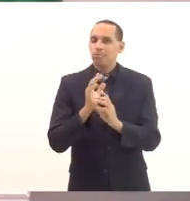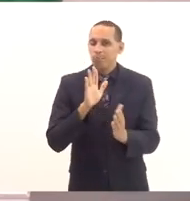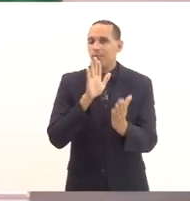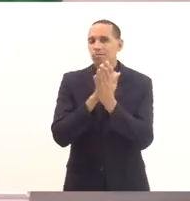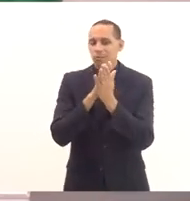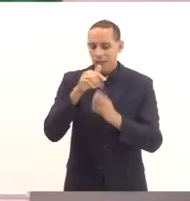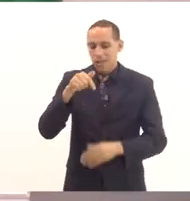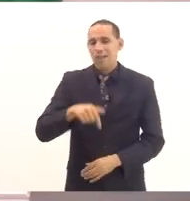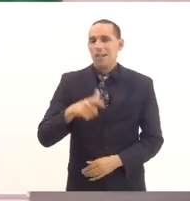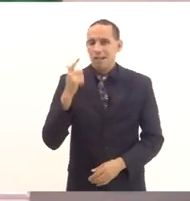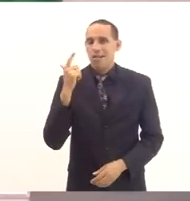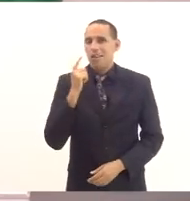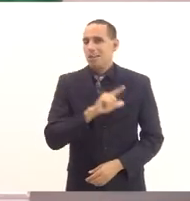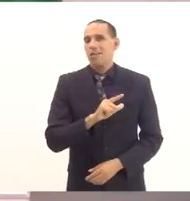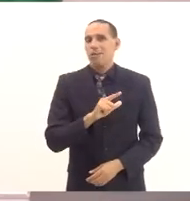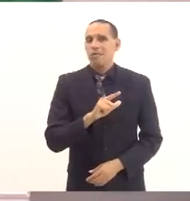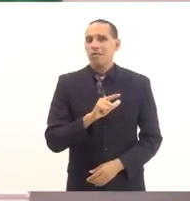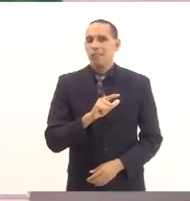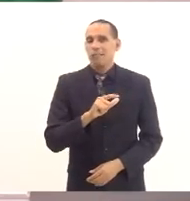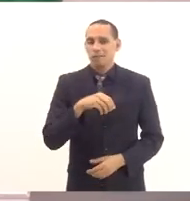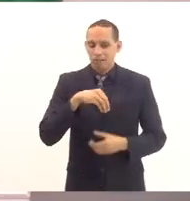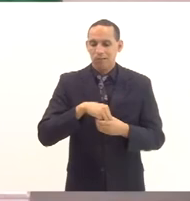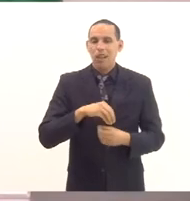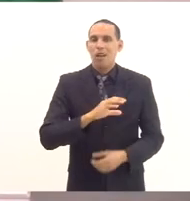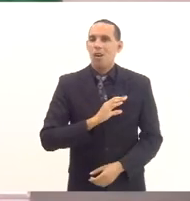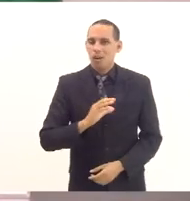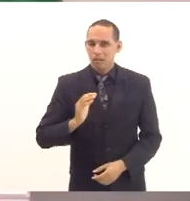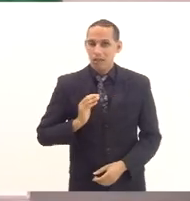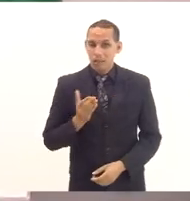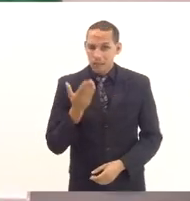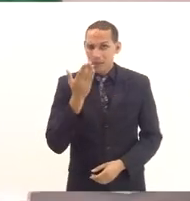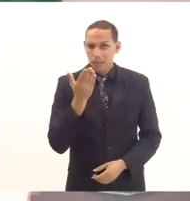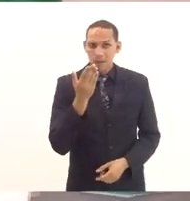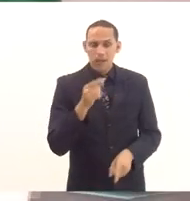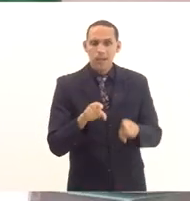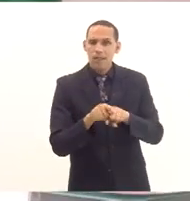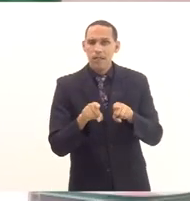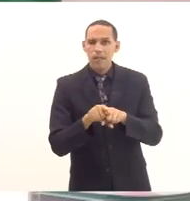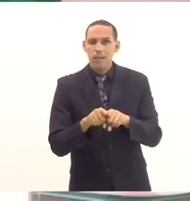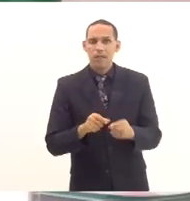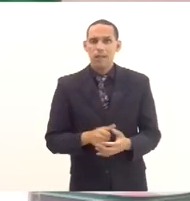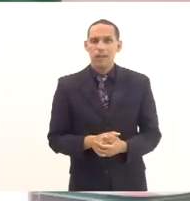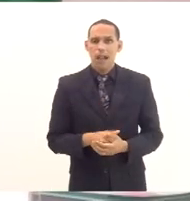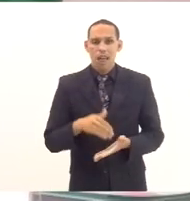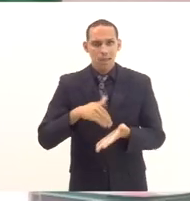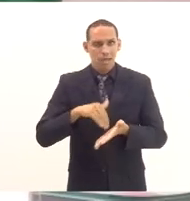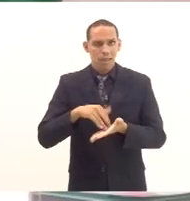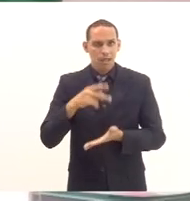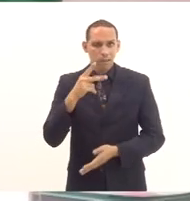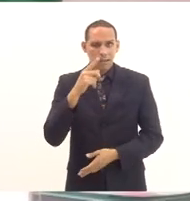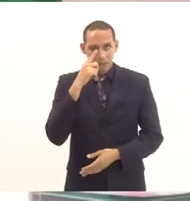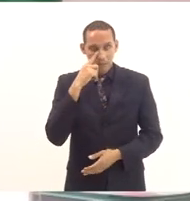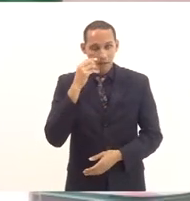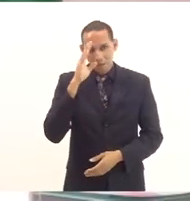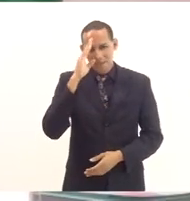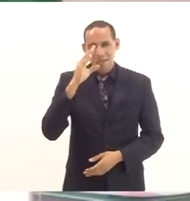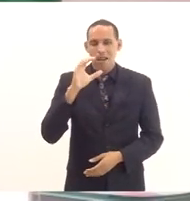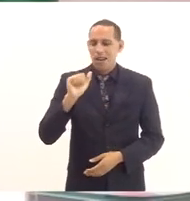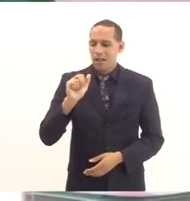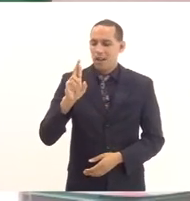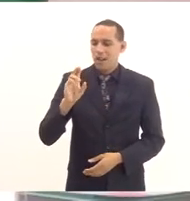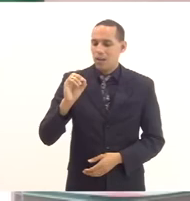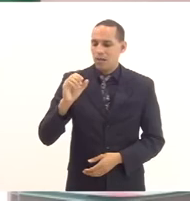enfrentaremos aqui no antes dessa comissão não só o senhor como o seu secretário e sobretudo a senhora